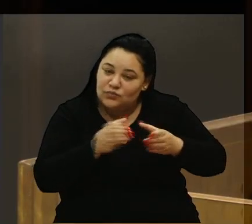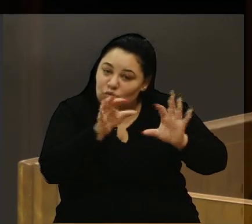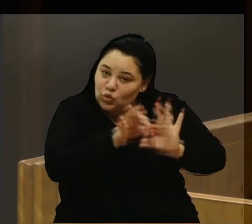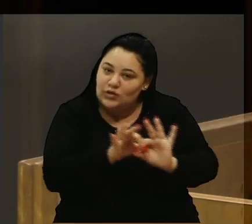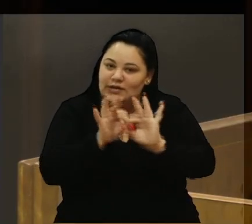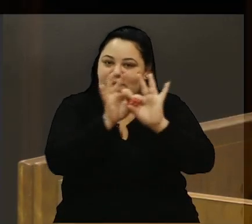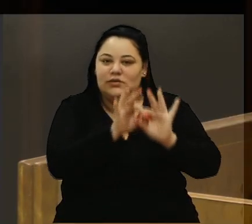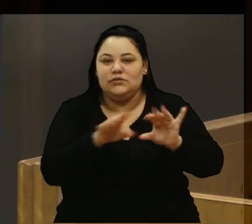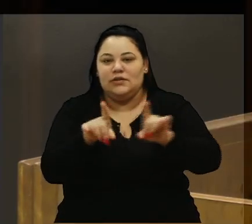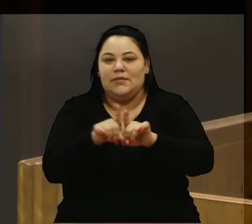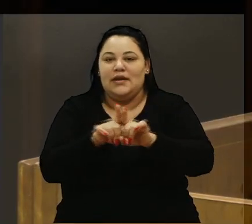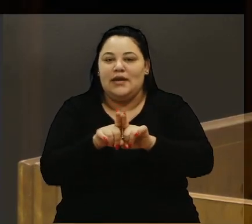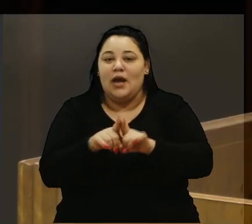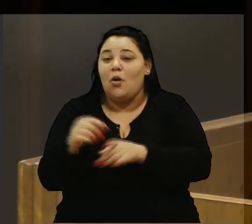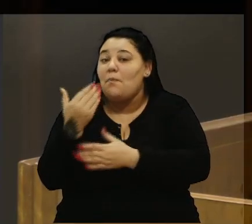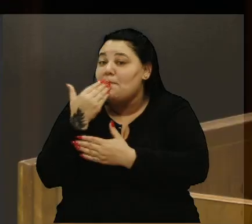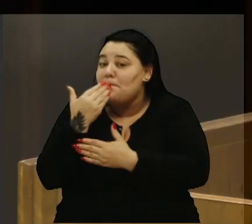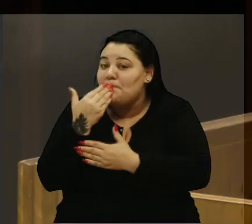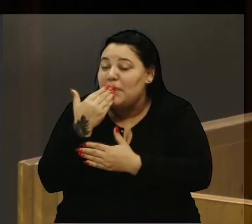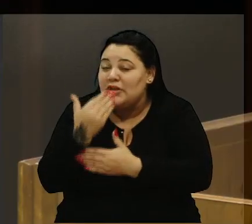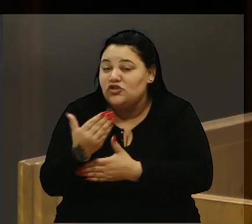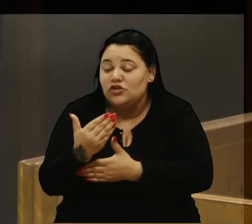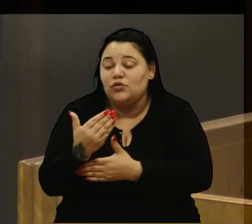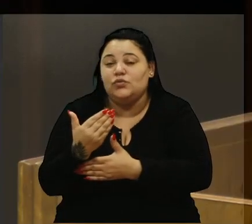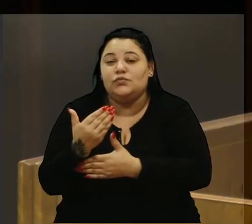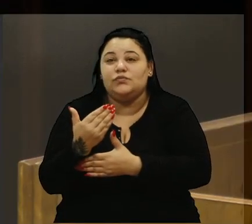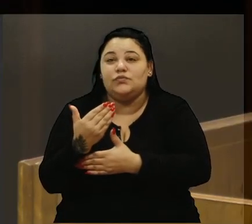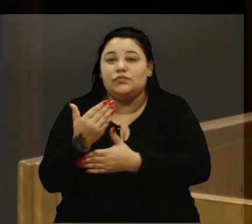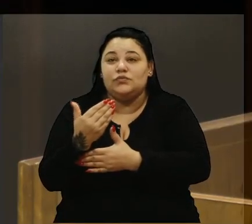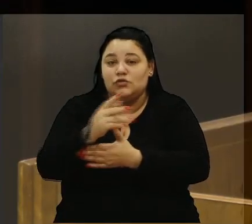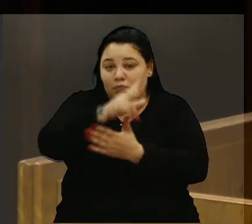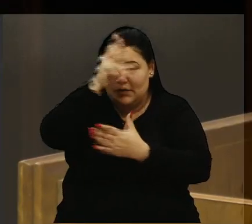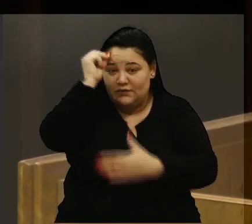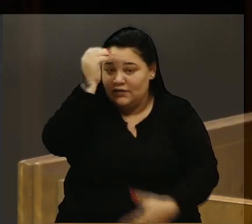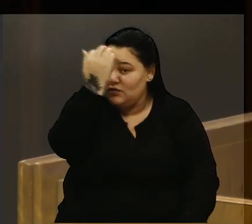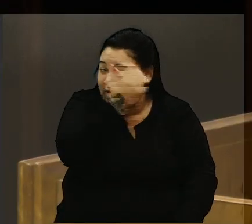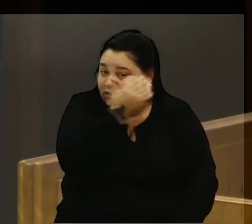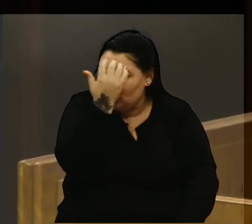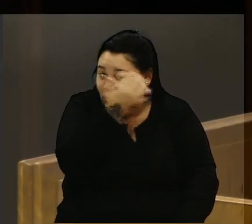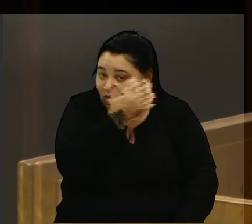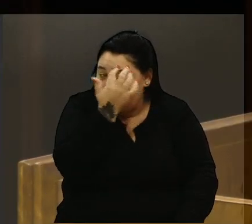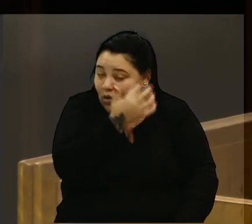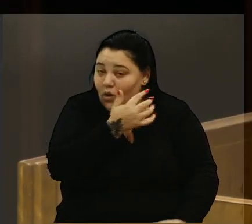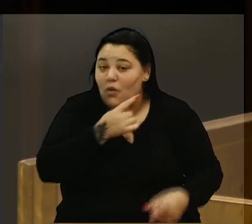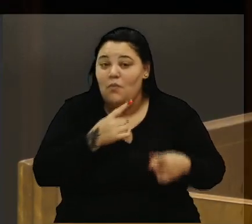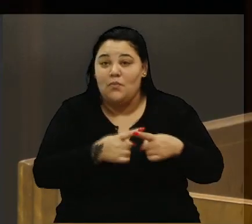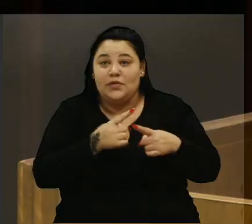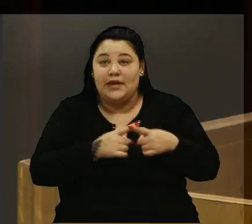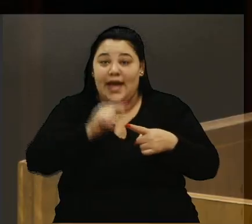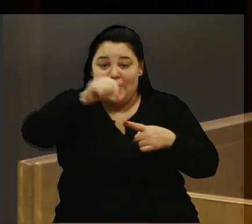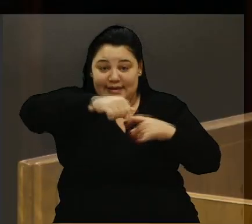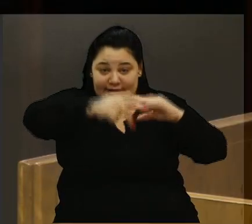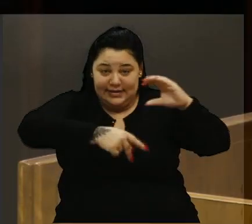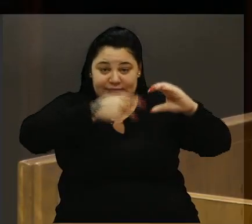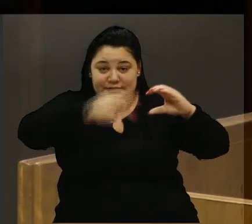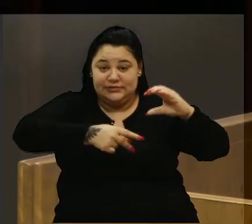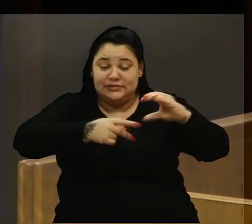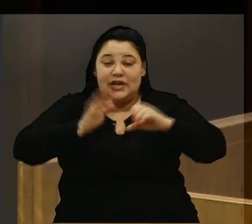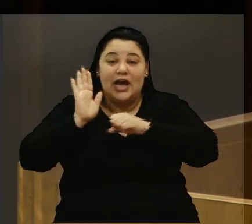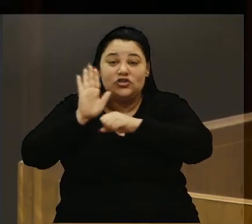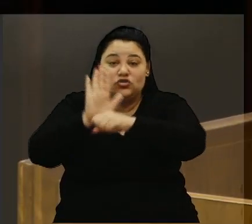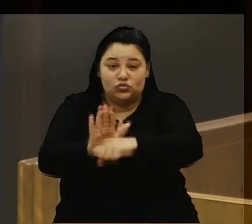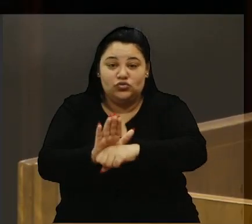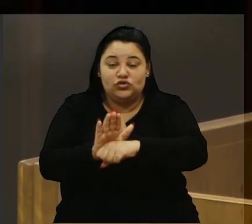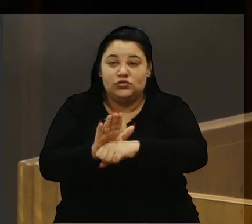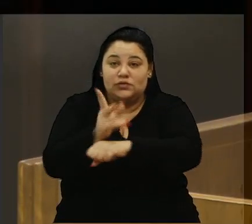ao apelo do prefeito Adilode Domênico, no sentido de que essa casa ajude a